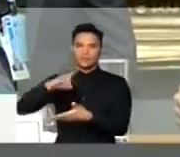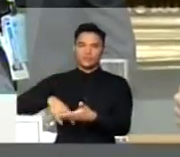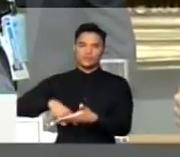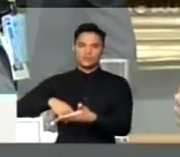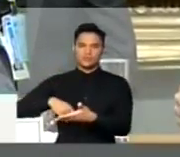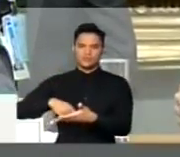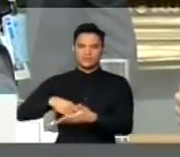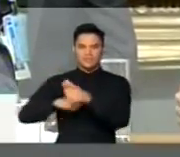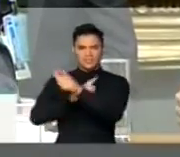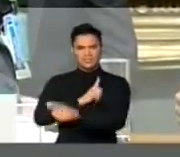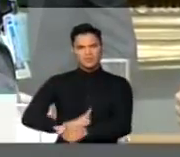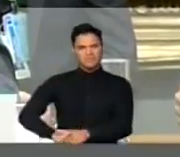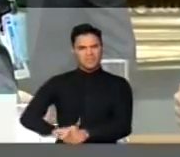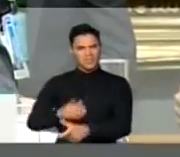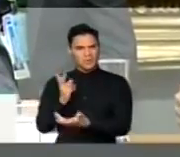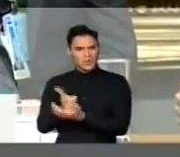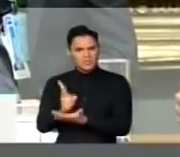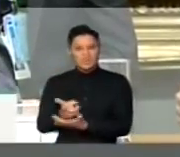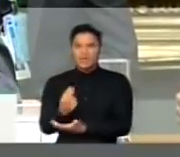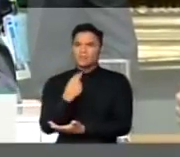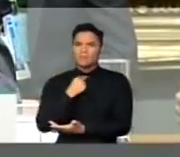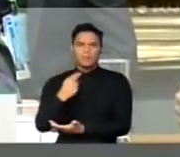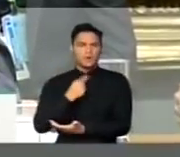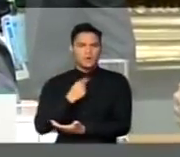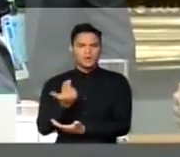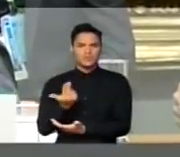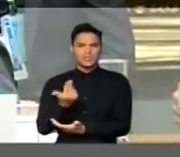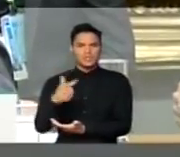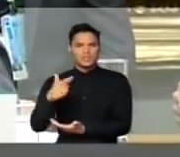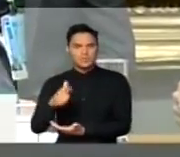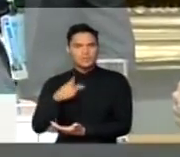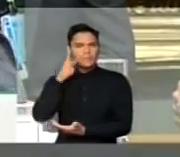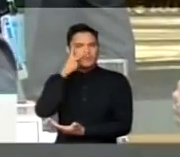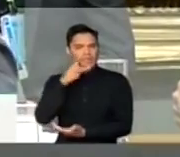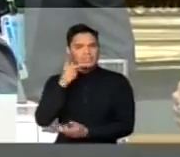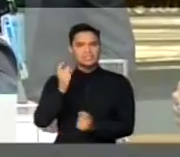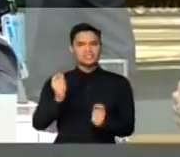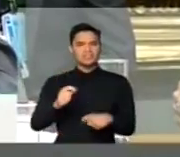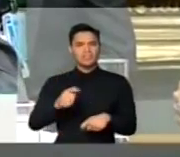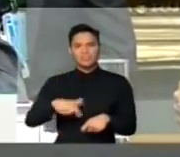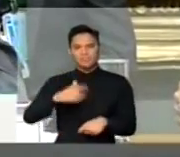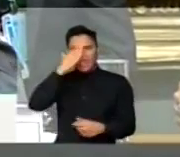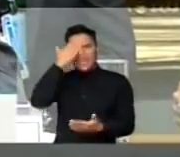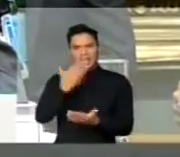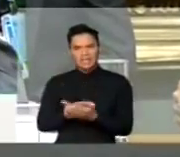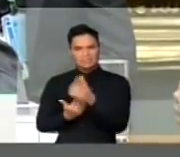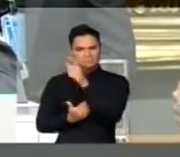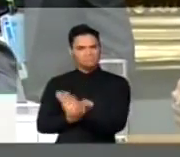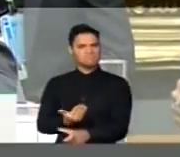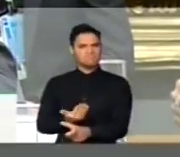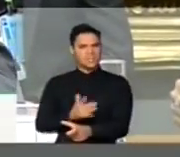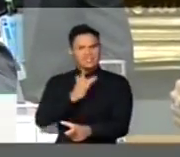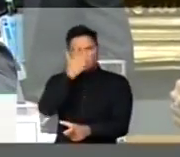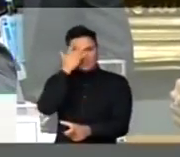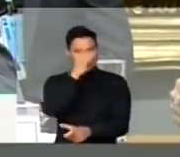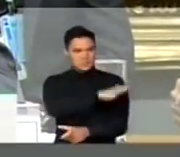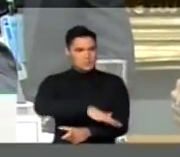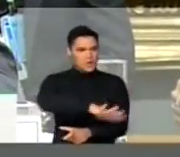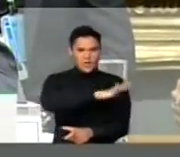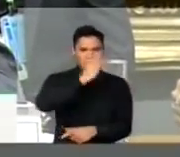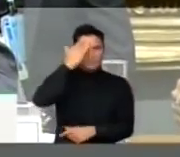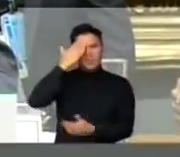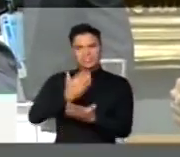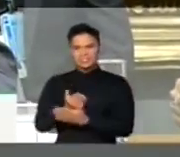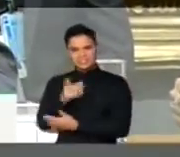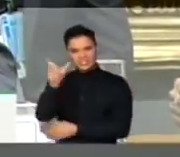este governo, não há mais base política de sustentação, não há mais credibilidade. Ninguém mais acredita nesse governo.